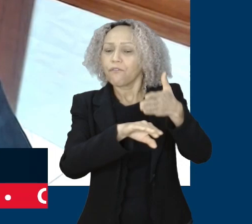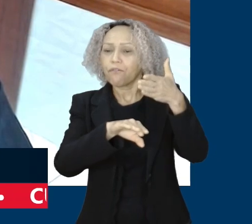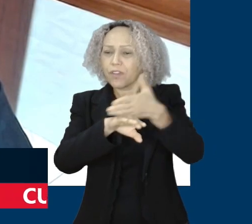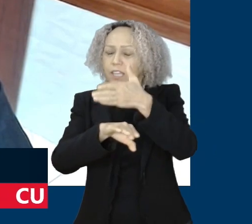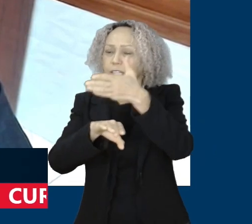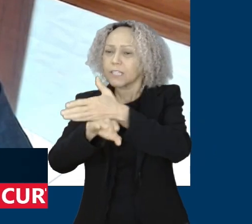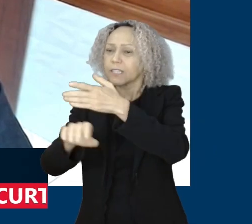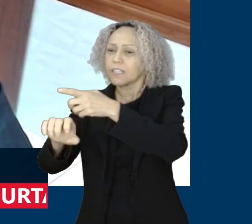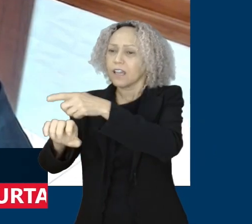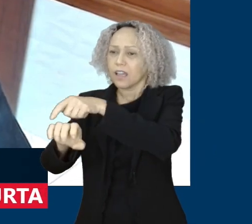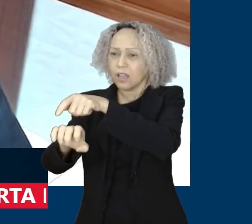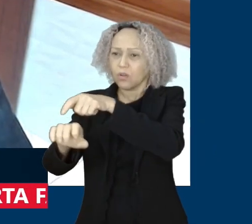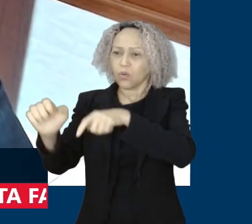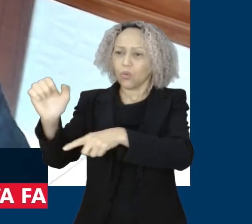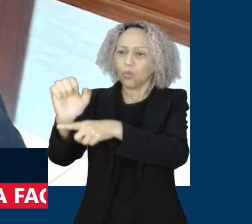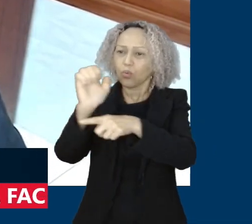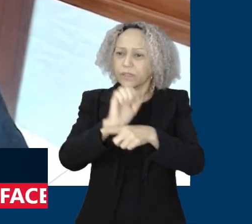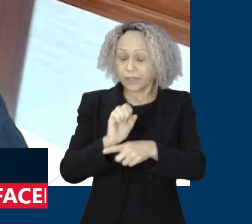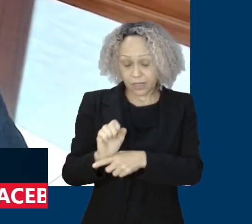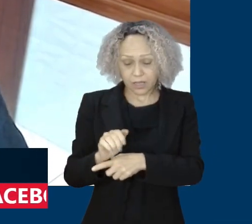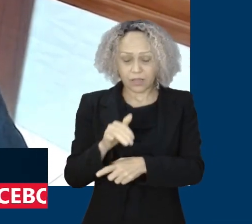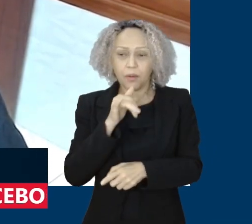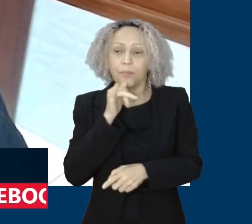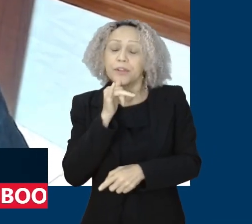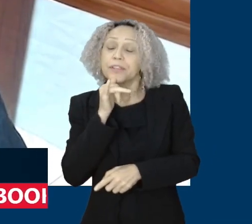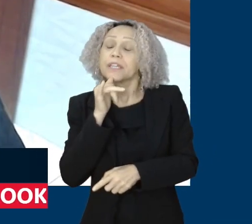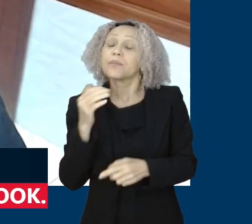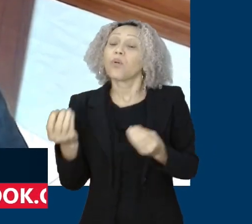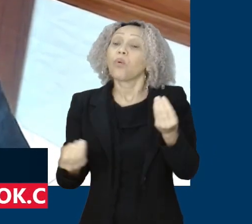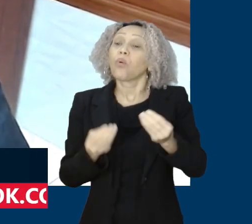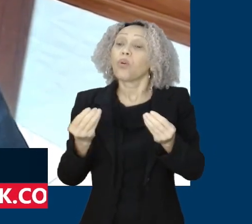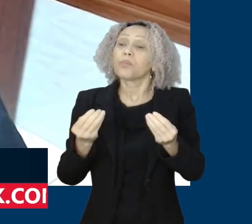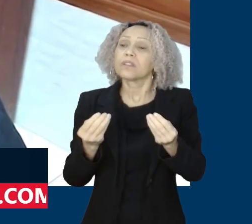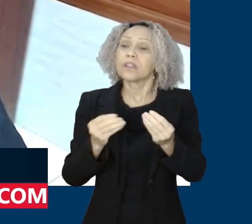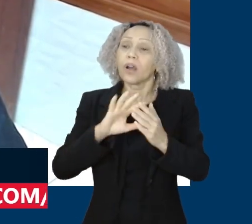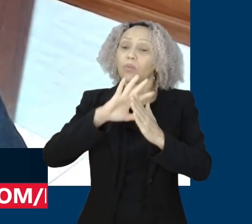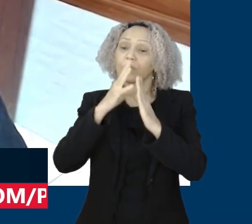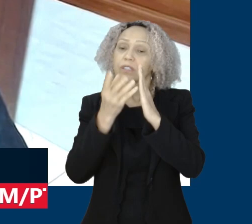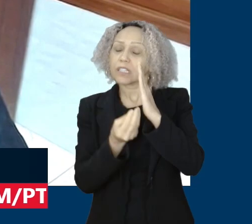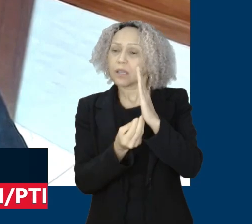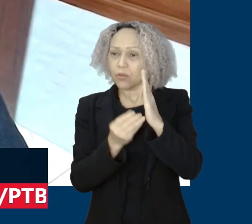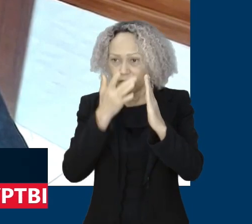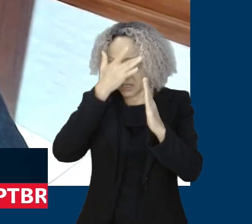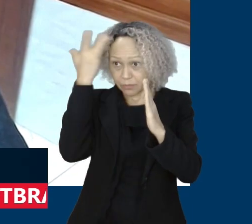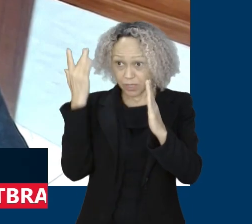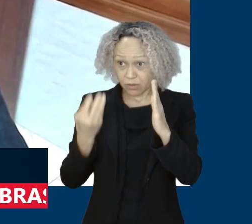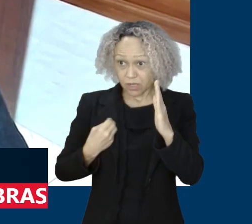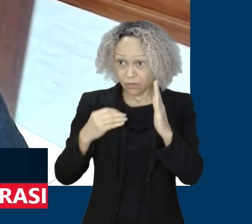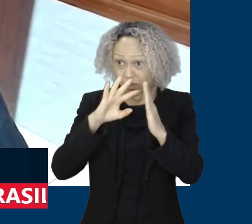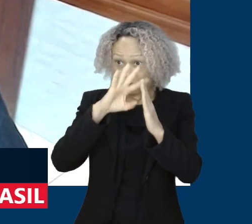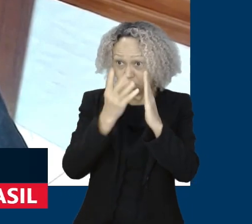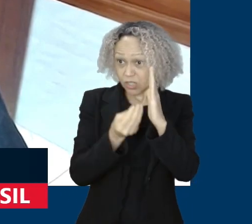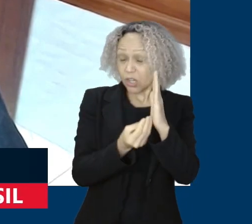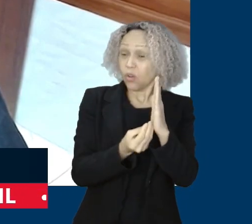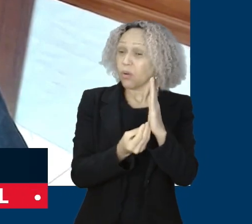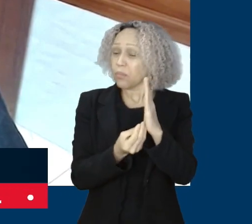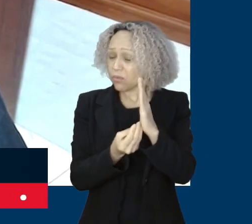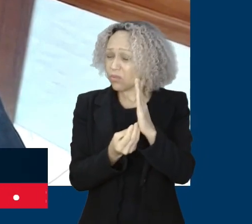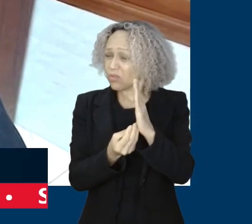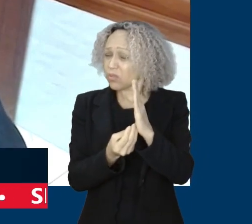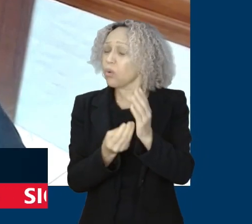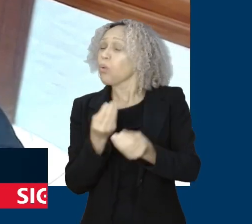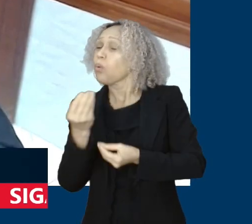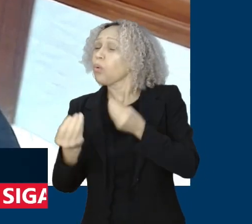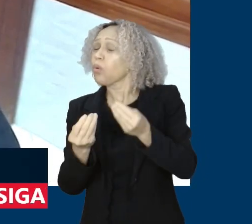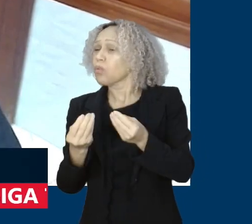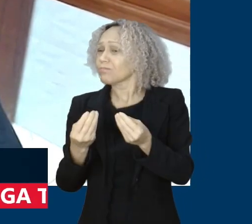como está a situação. Vamos pegar o exemplo aqui dos quilombolas. Eles já tiveram aqui no Rio Grande do Sul. Eu fiquei muito feliz, eles pediram até para